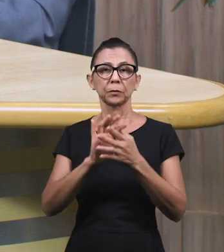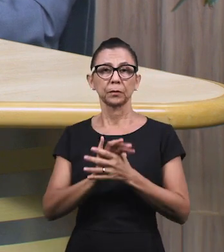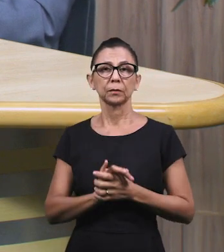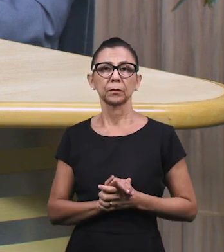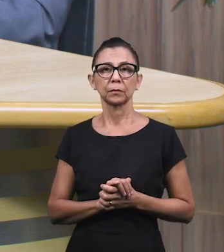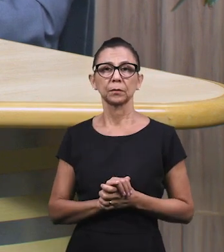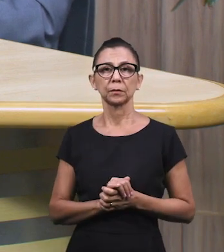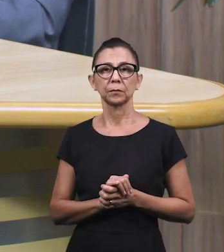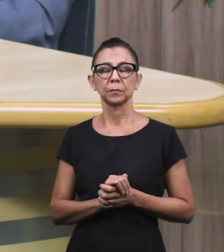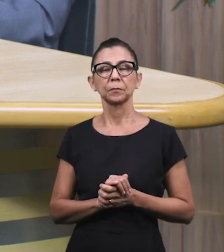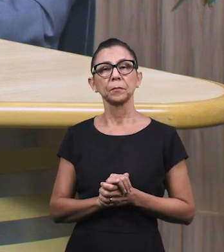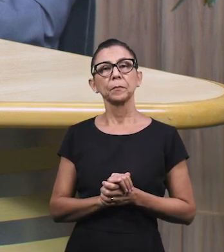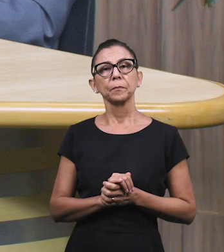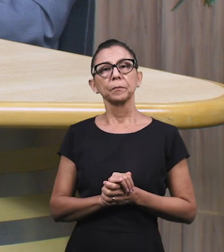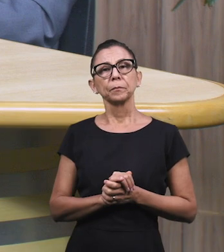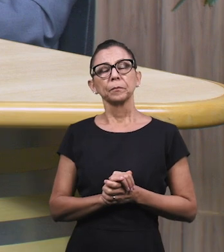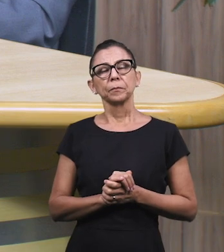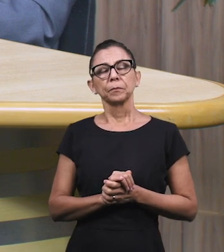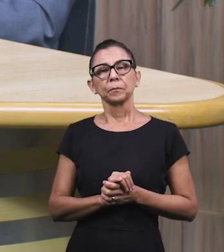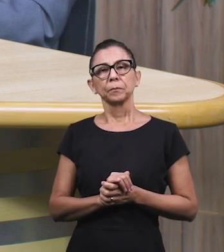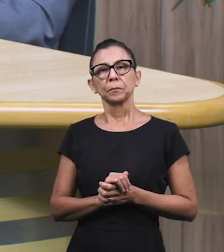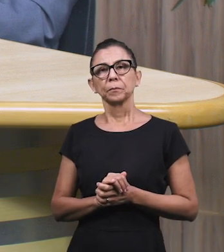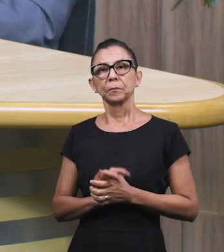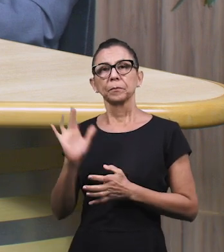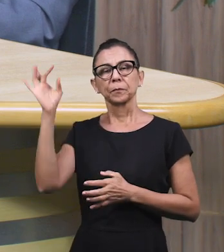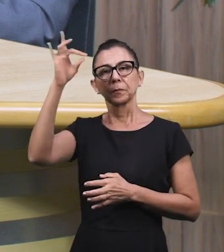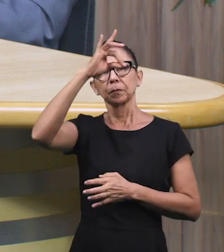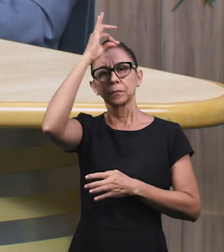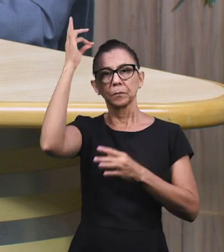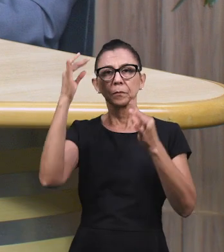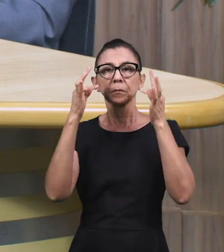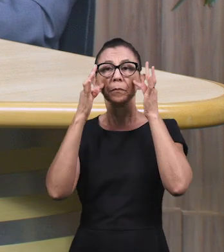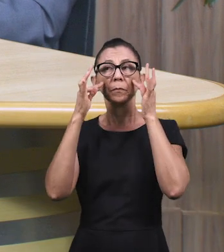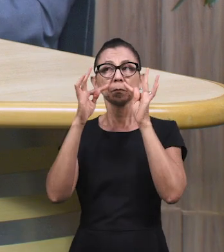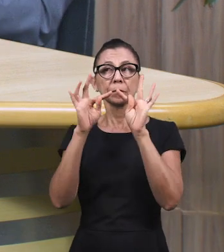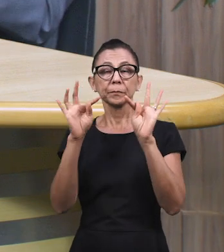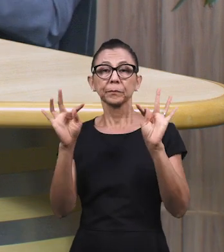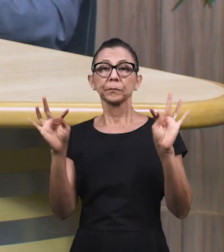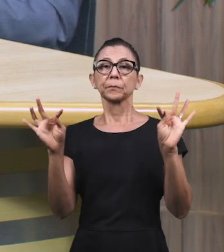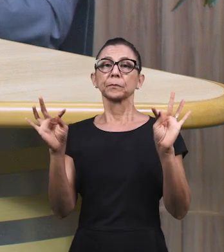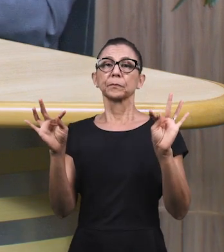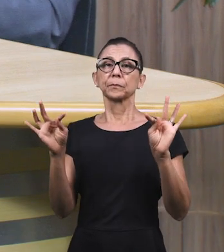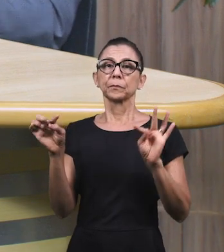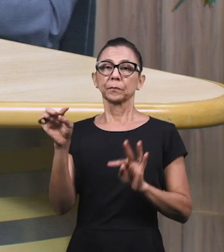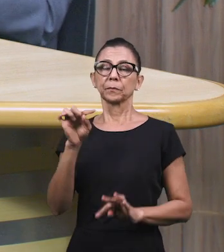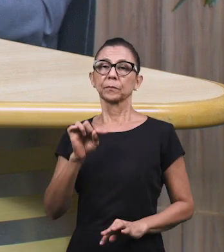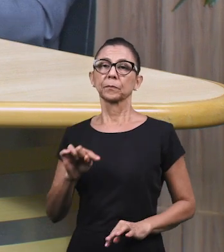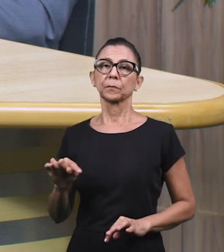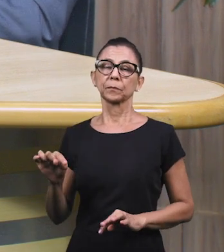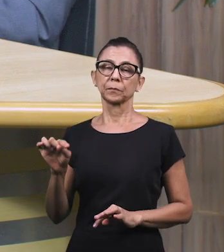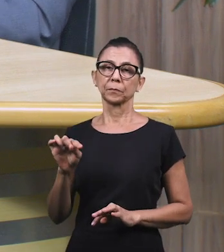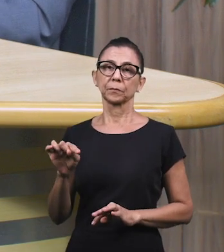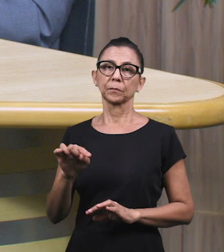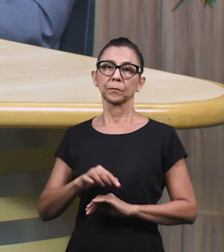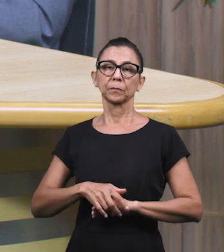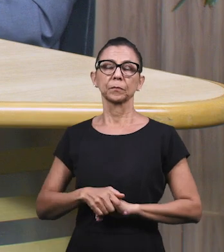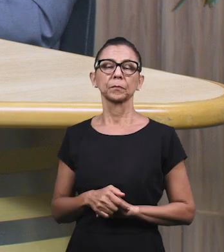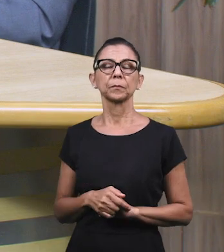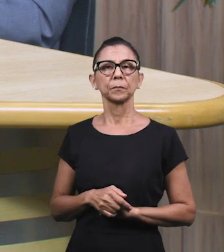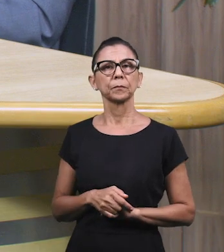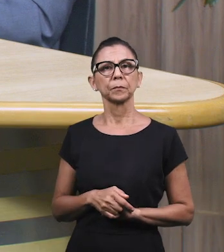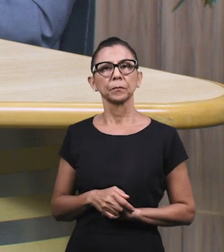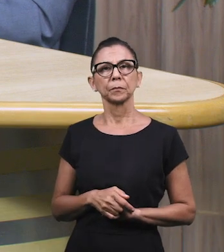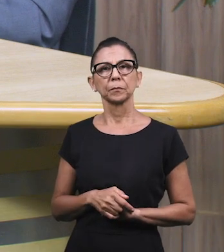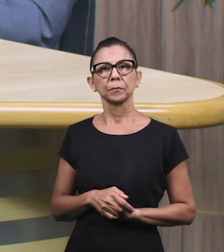palavra e o Espírito, eles testificam. Então o Espírito Santo testifica em nós. Ele testifica que nós somos, somos filhos de Deus. Então